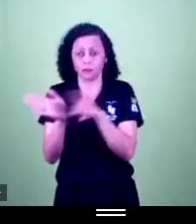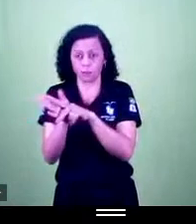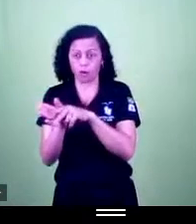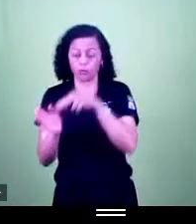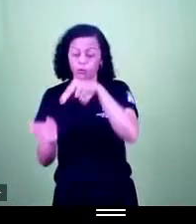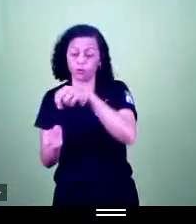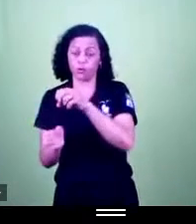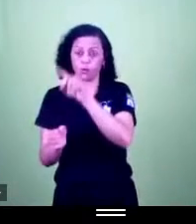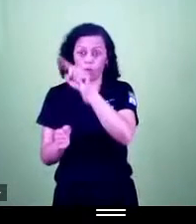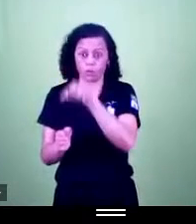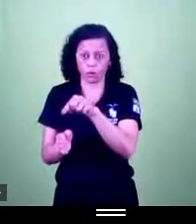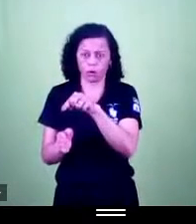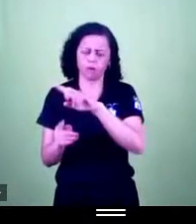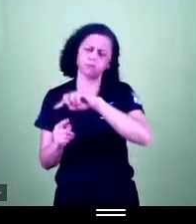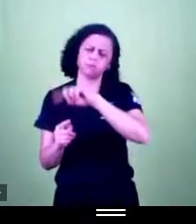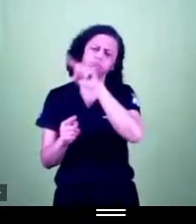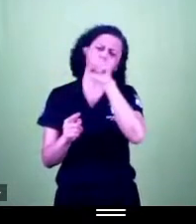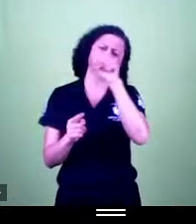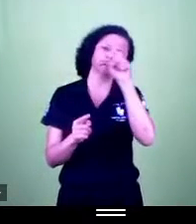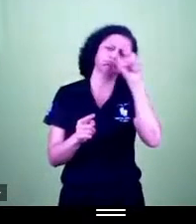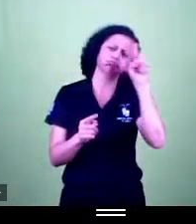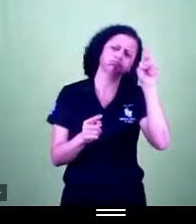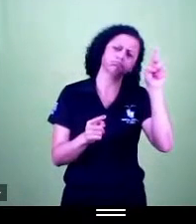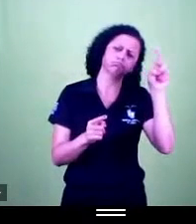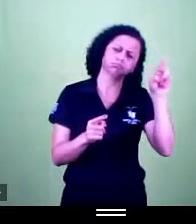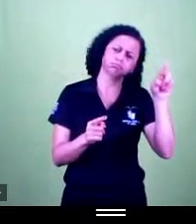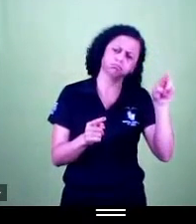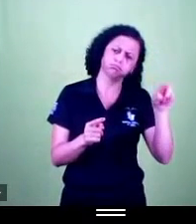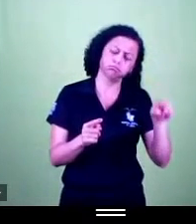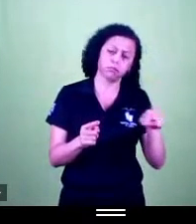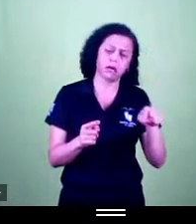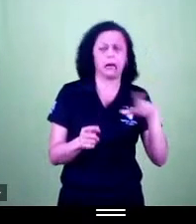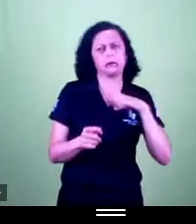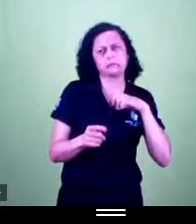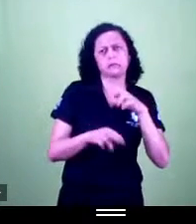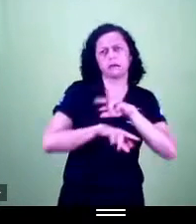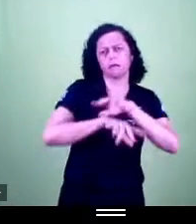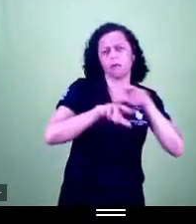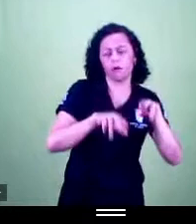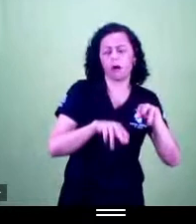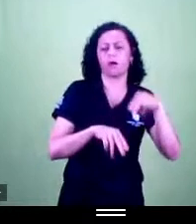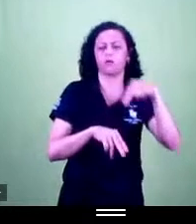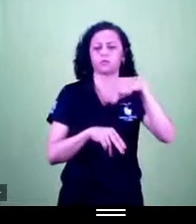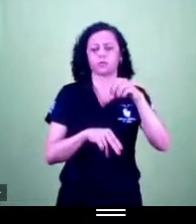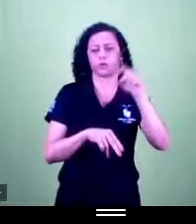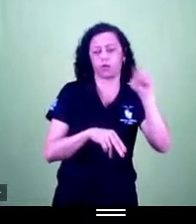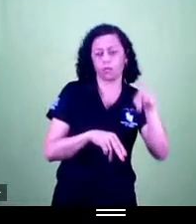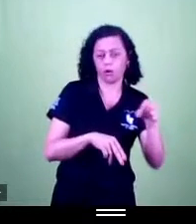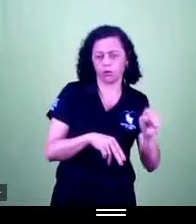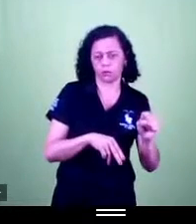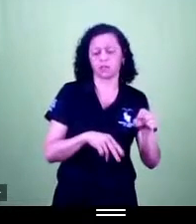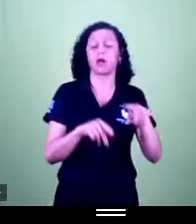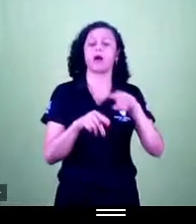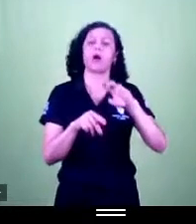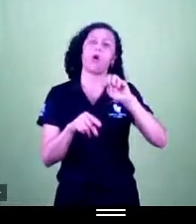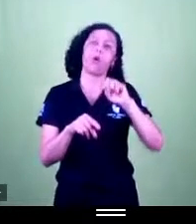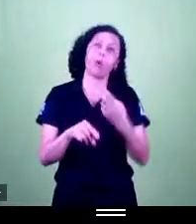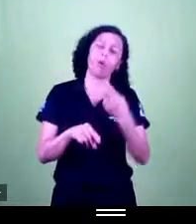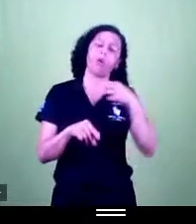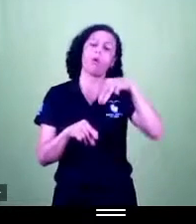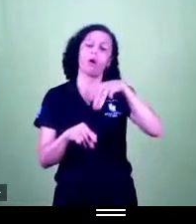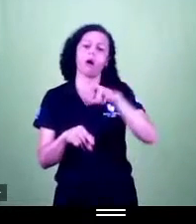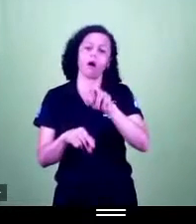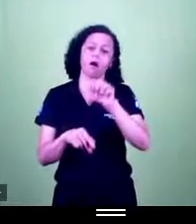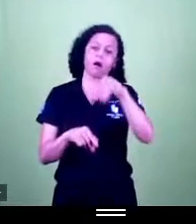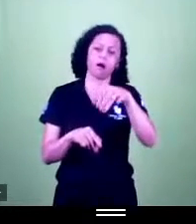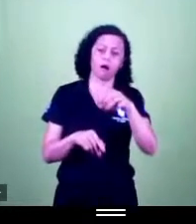por todo o caminho de um circuito, uma série de nós, por vários ramos, até chegar no mesmo nó de origem. A gente dá